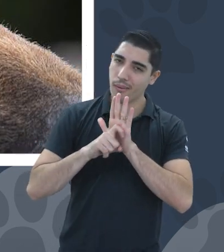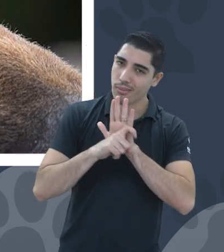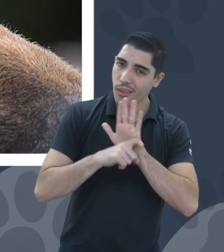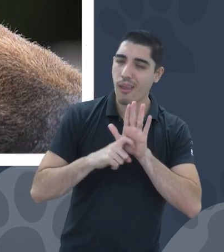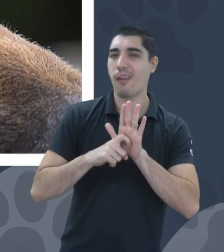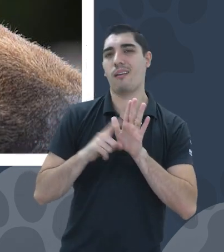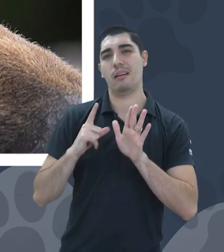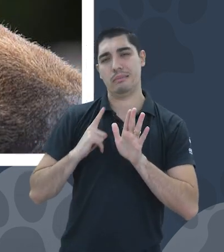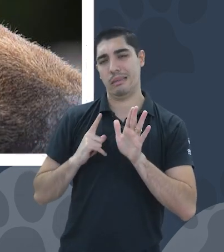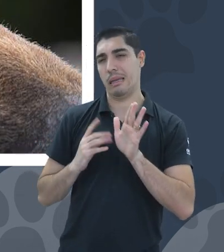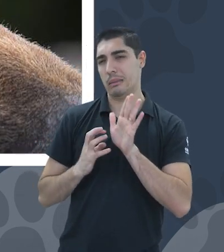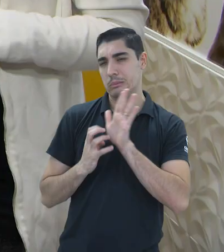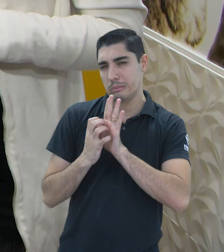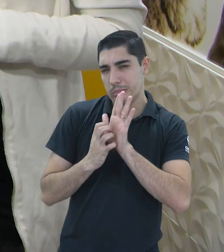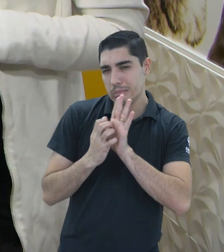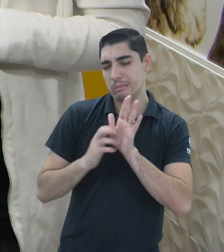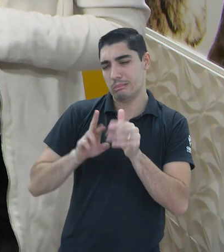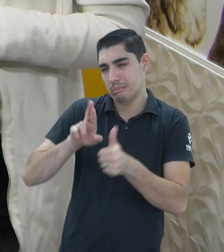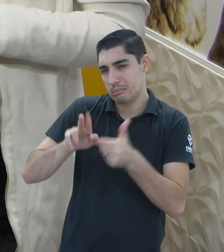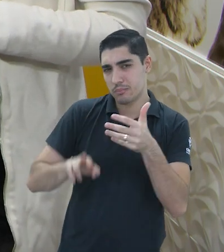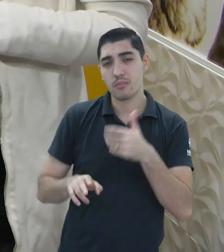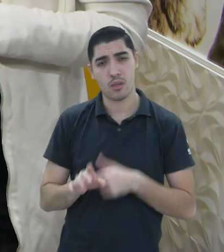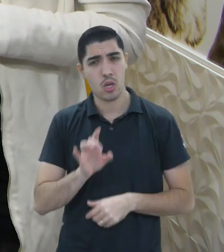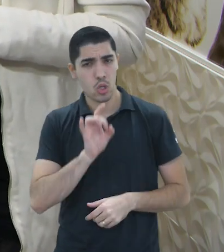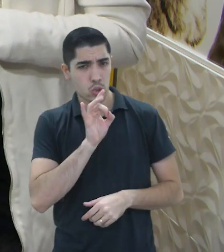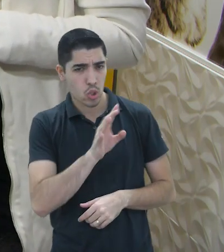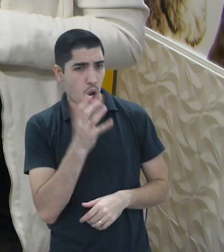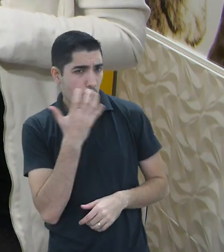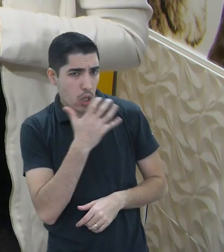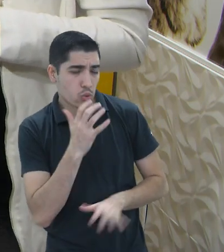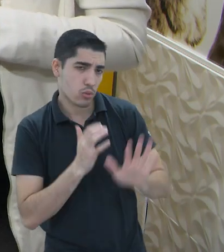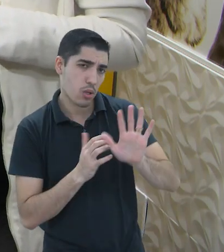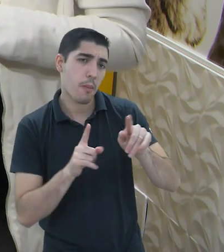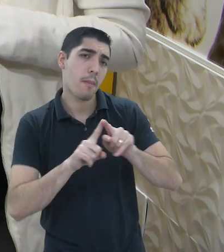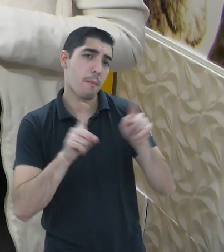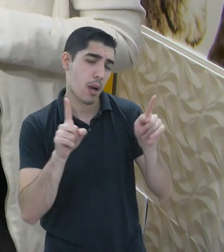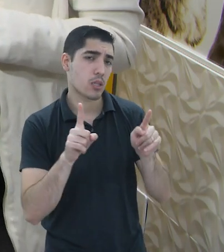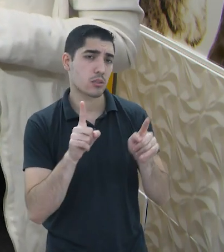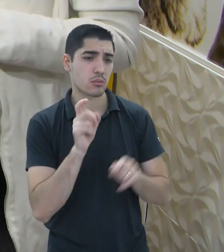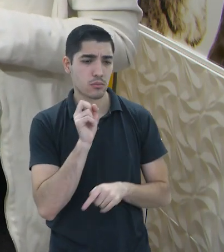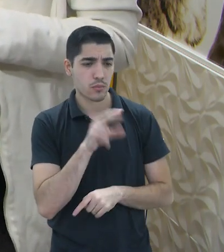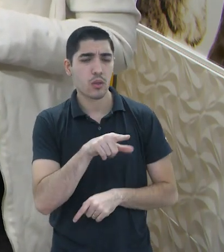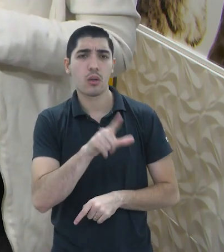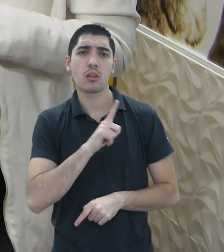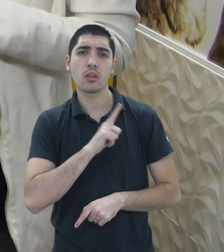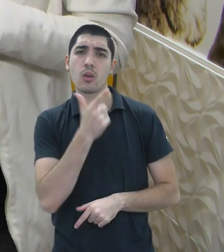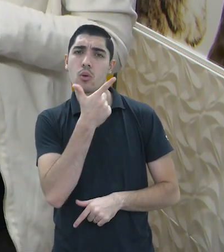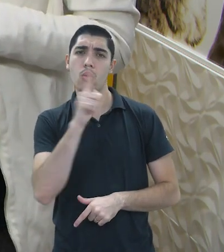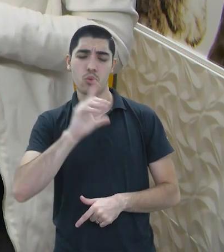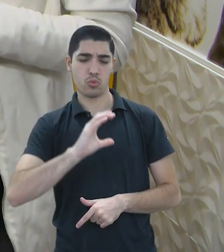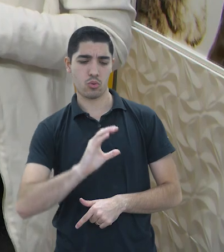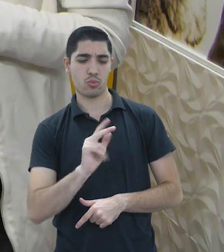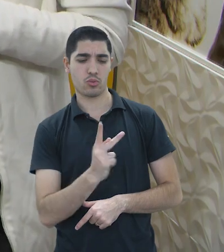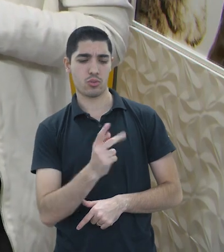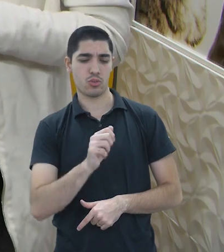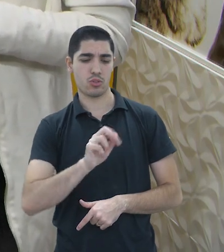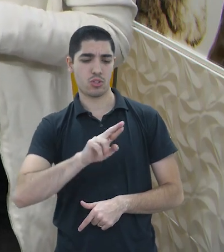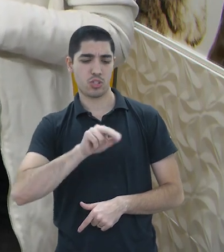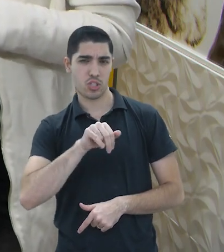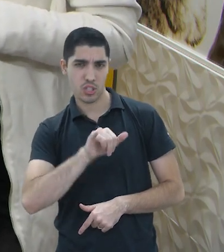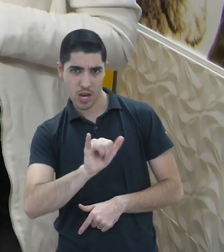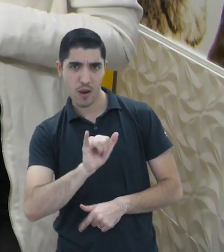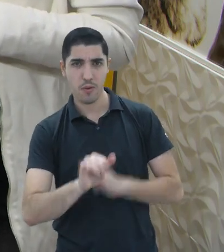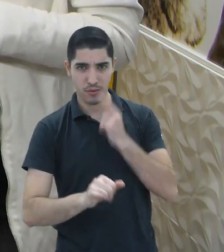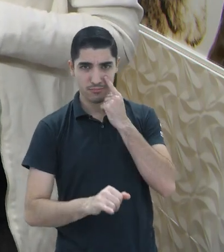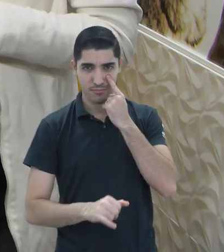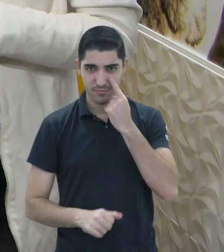bactéria, fungo. E tem mais uma questão também, especialmente, não é só em cachorro, mas em cachorro acontece, a gente vê, que é o tal do cherry eye, que seria como